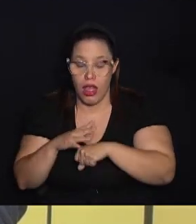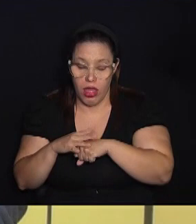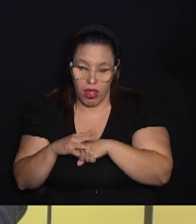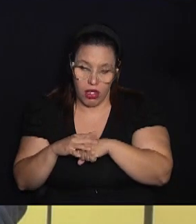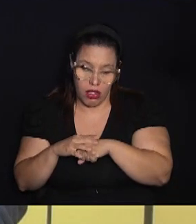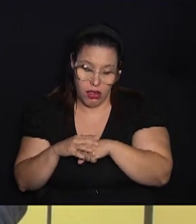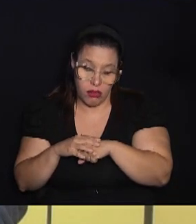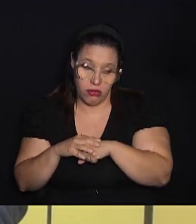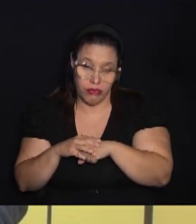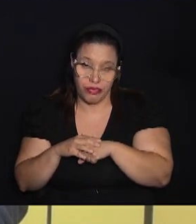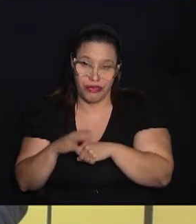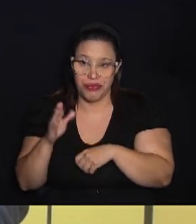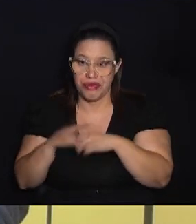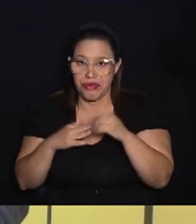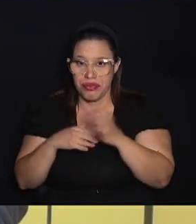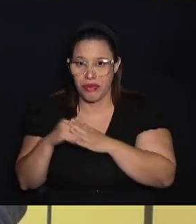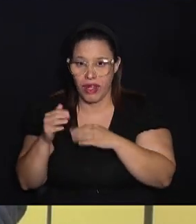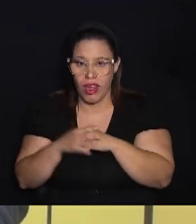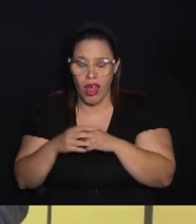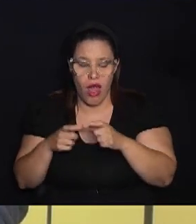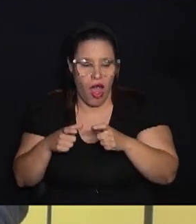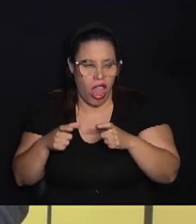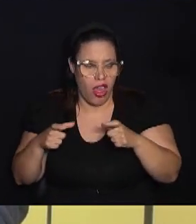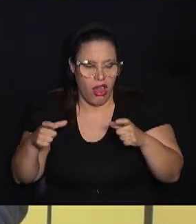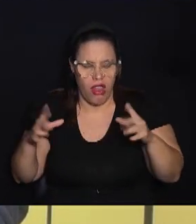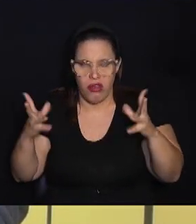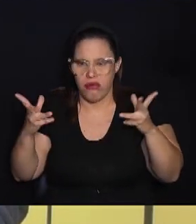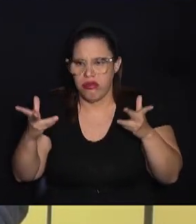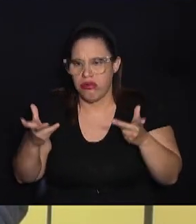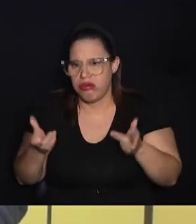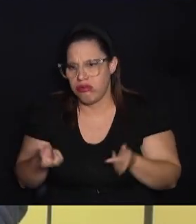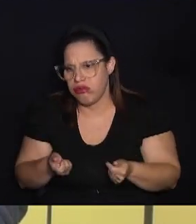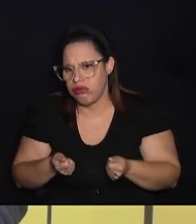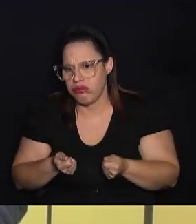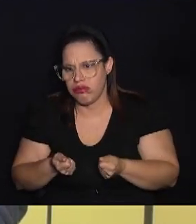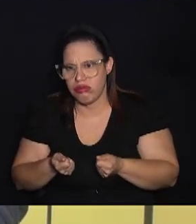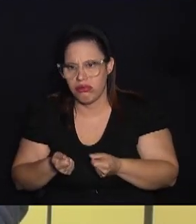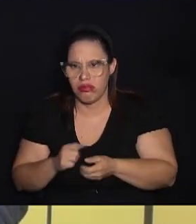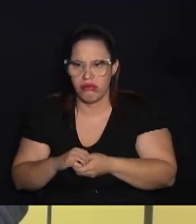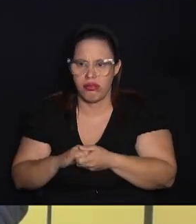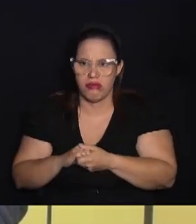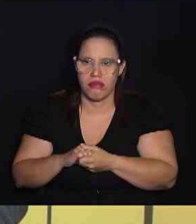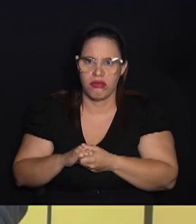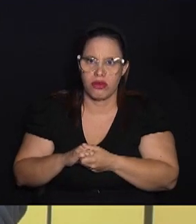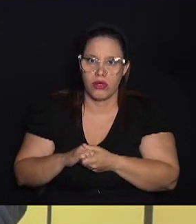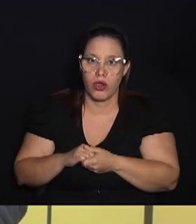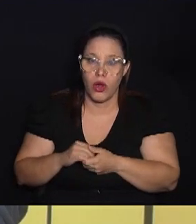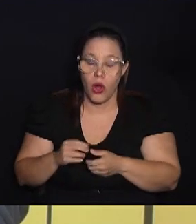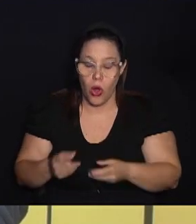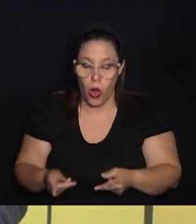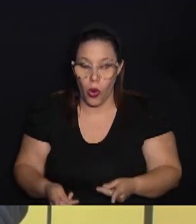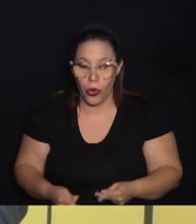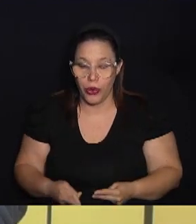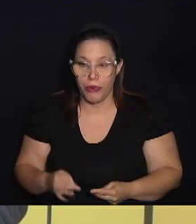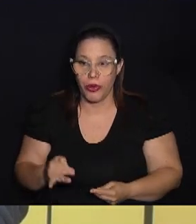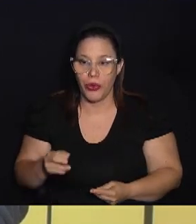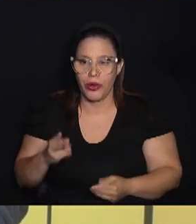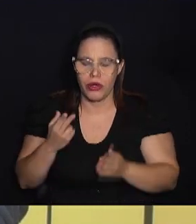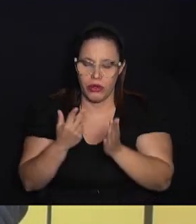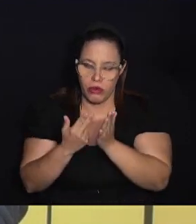é extremamente complexo em envolve tanto eh hormônios como